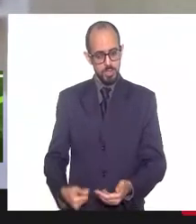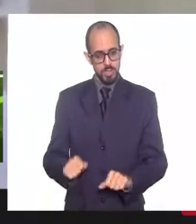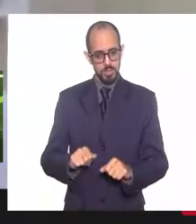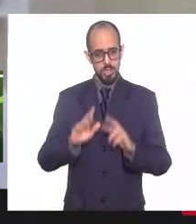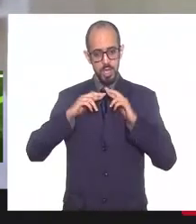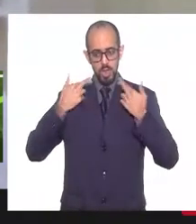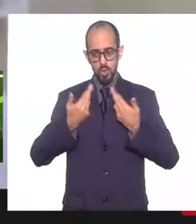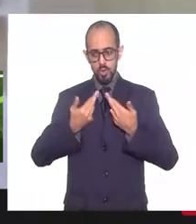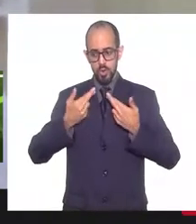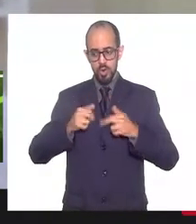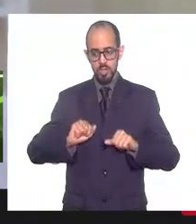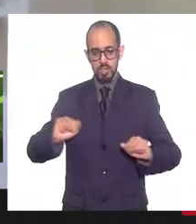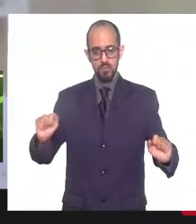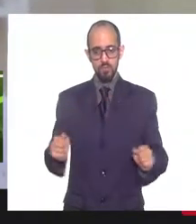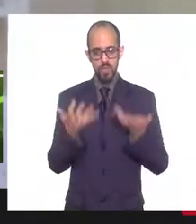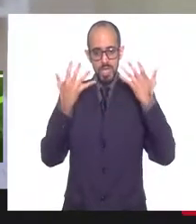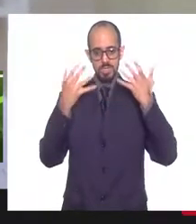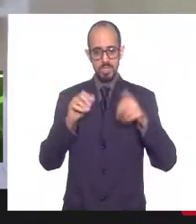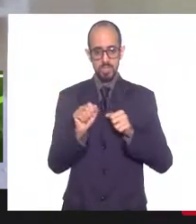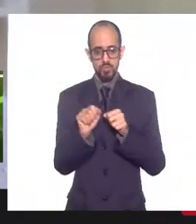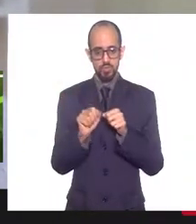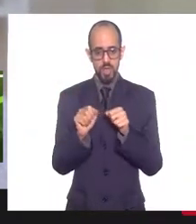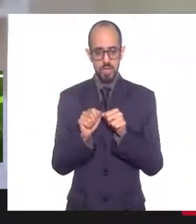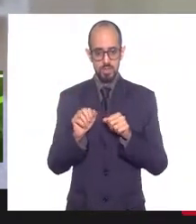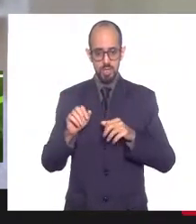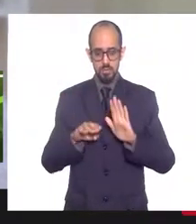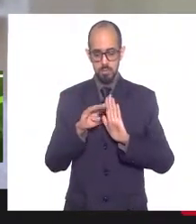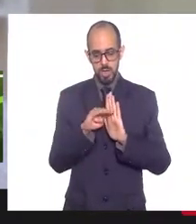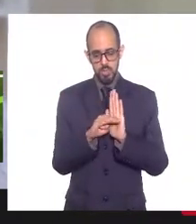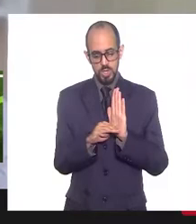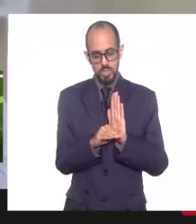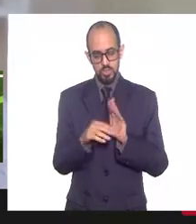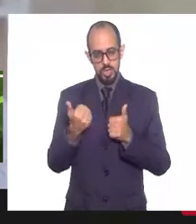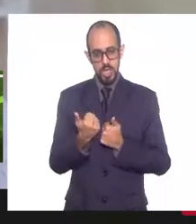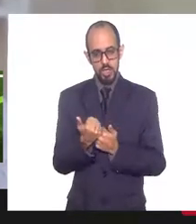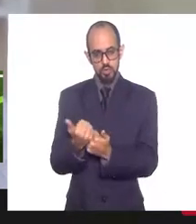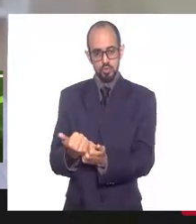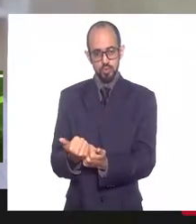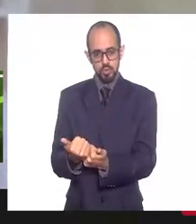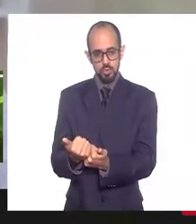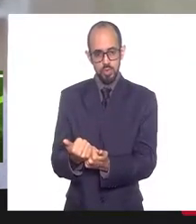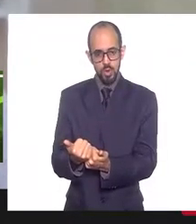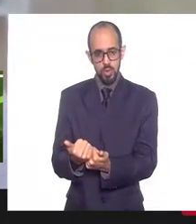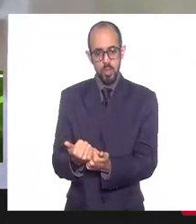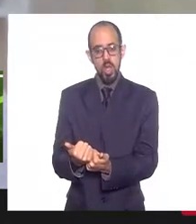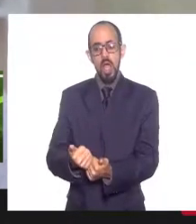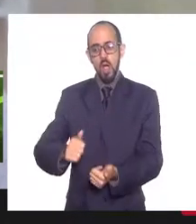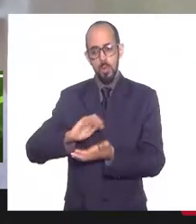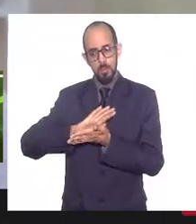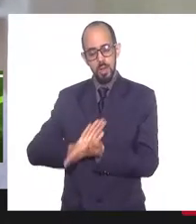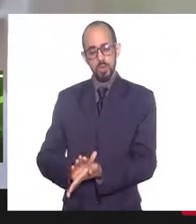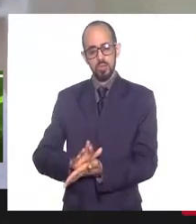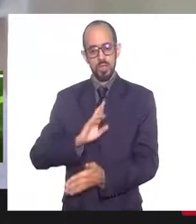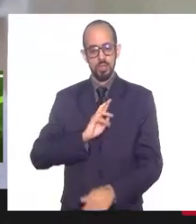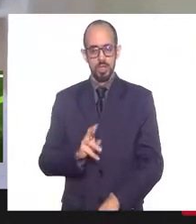comemorativas, fazem processos que ajudam a reforçar a intolerância religiosa,